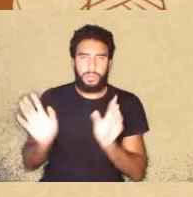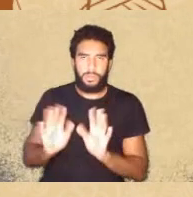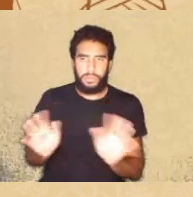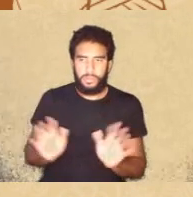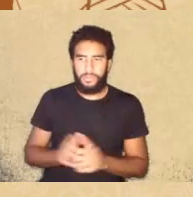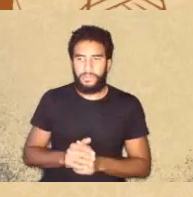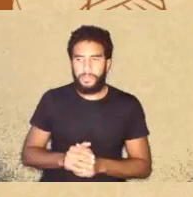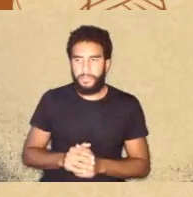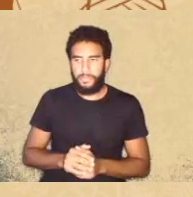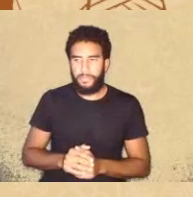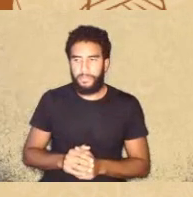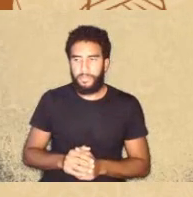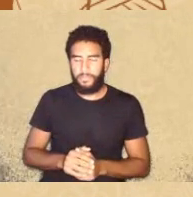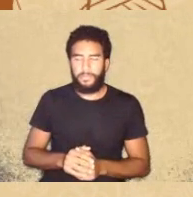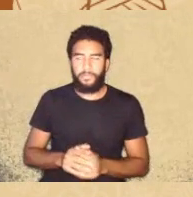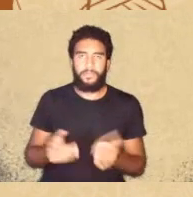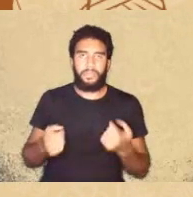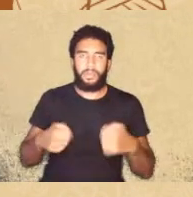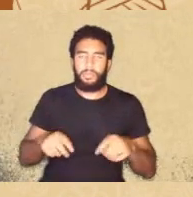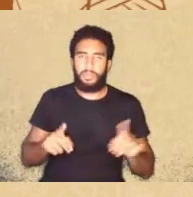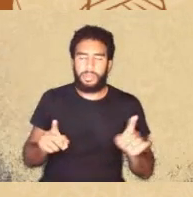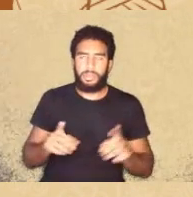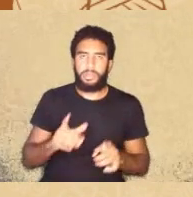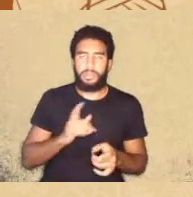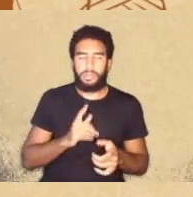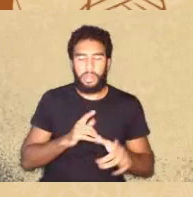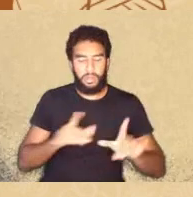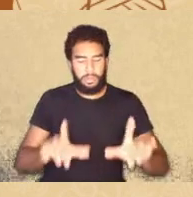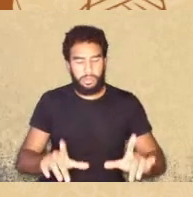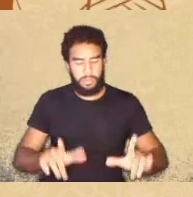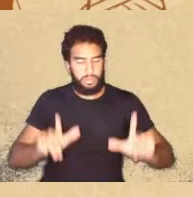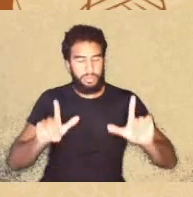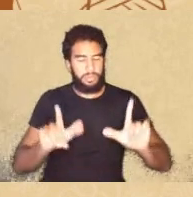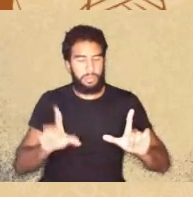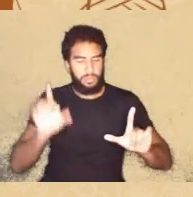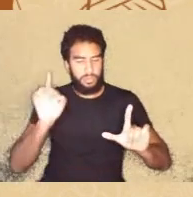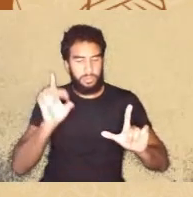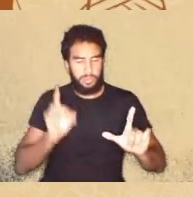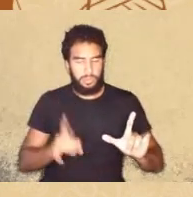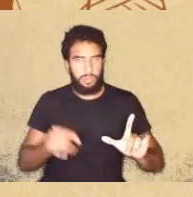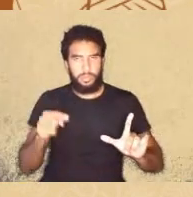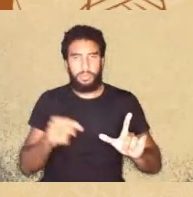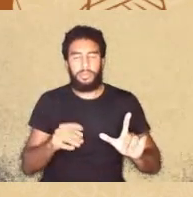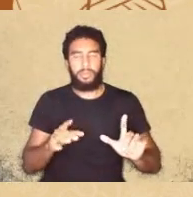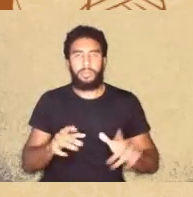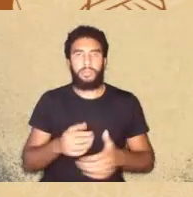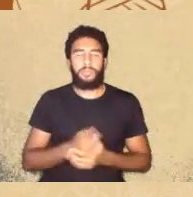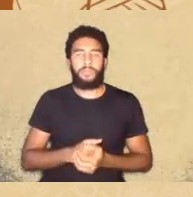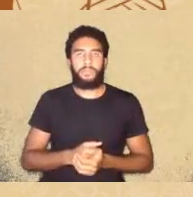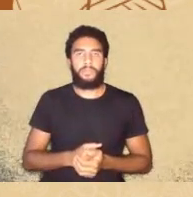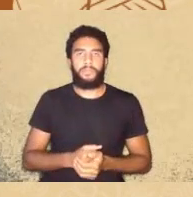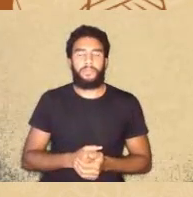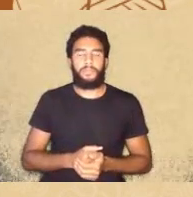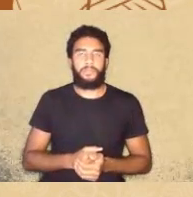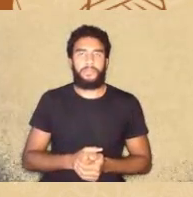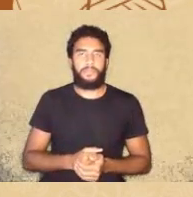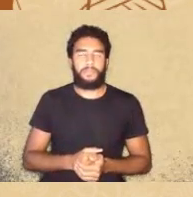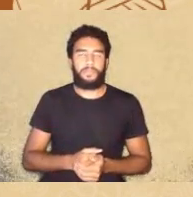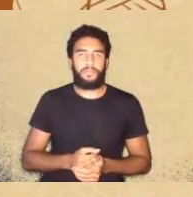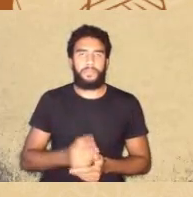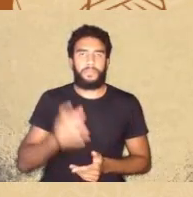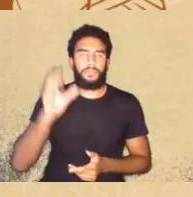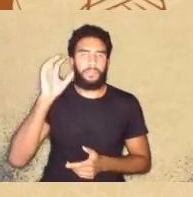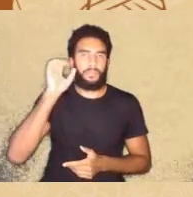Não precisa ter um diploma específico, mas precisa ter escuta, né, escuta para a diferença